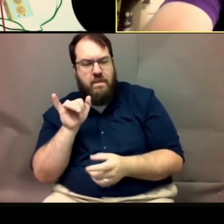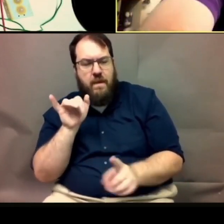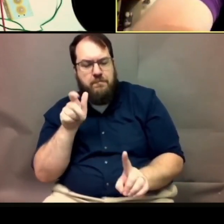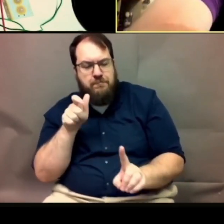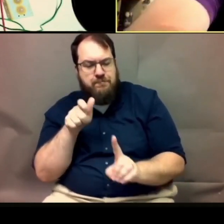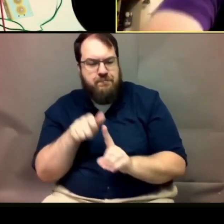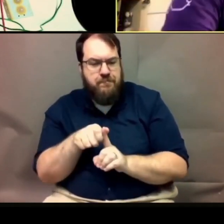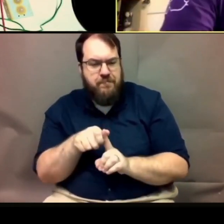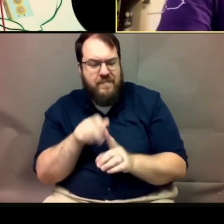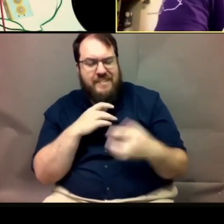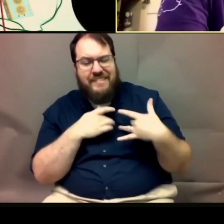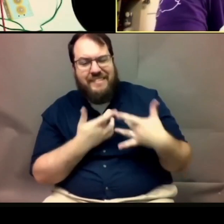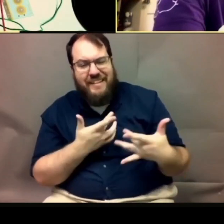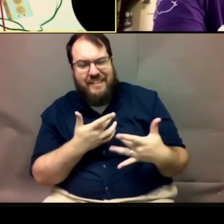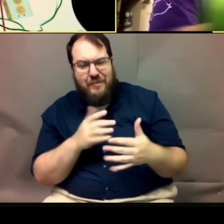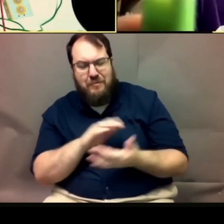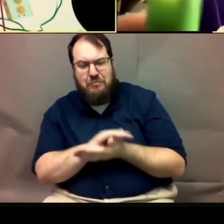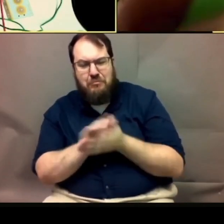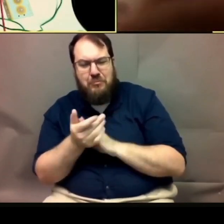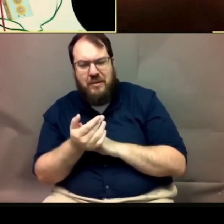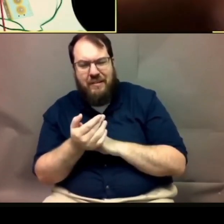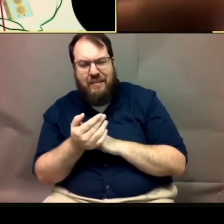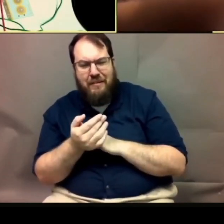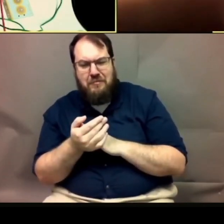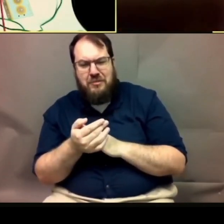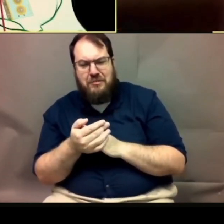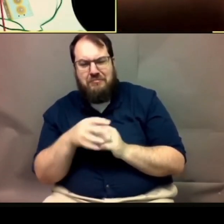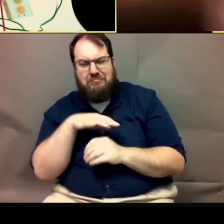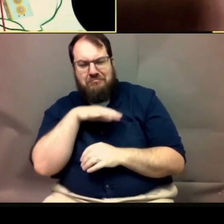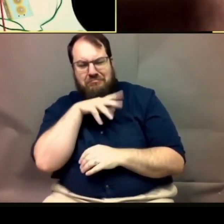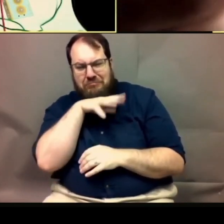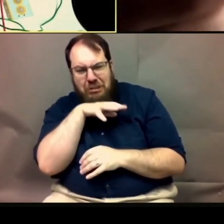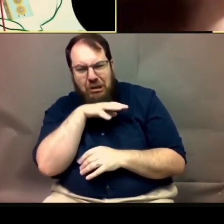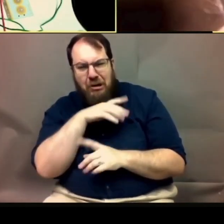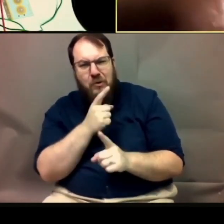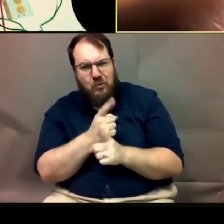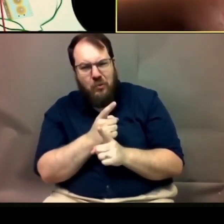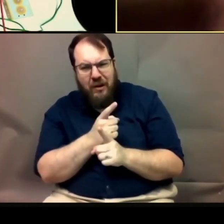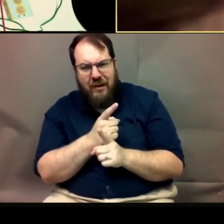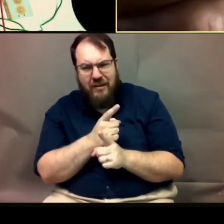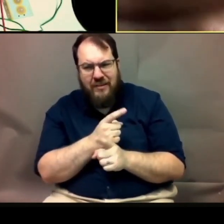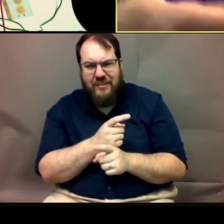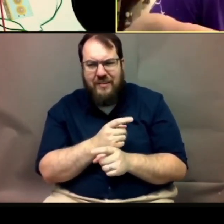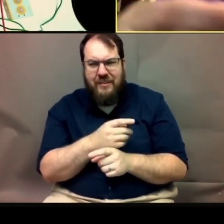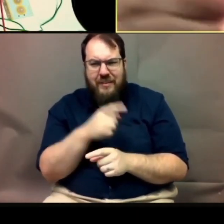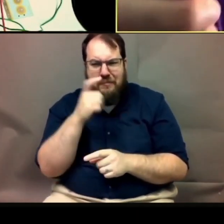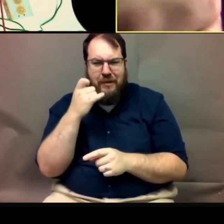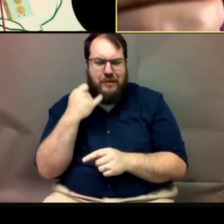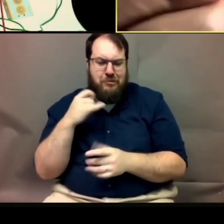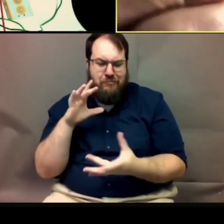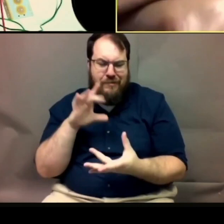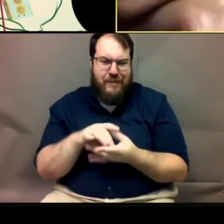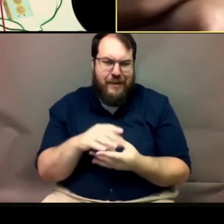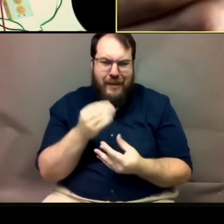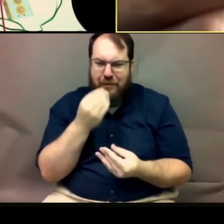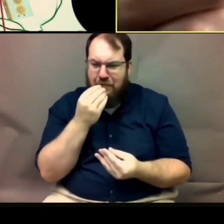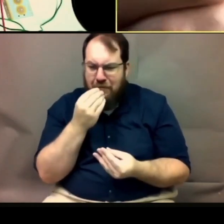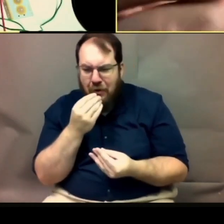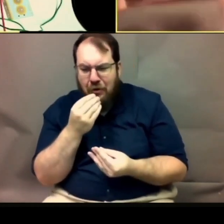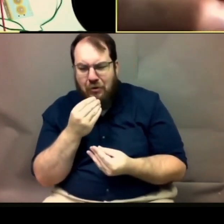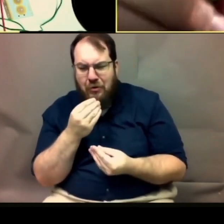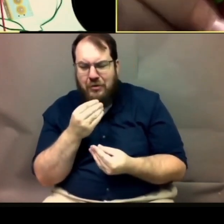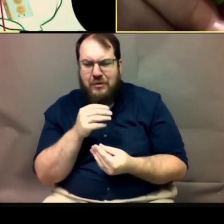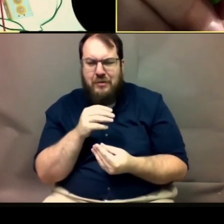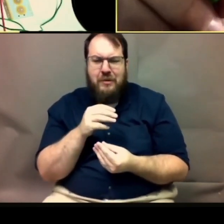os clipes de jacaré vão ficando meio nojento com o tempo porque cai quando